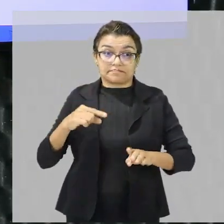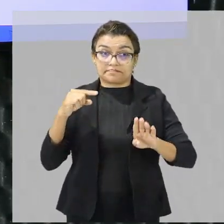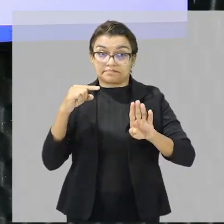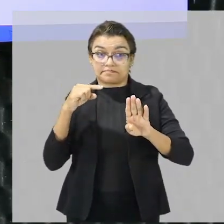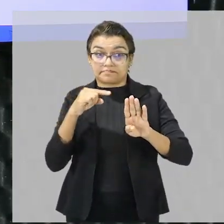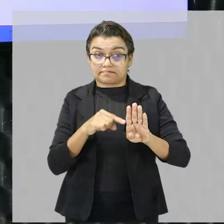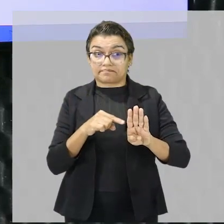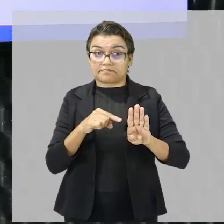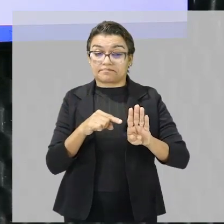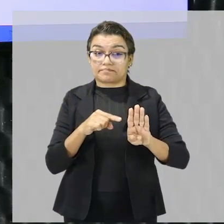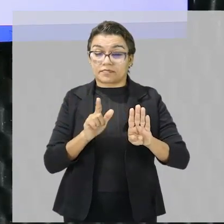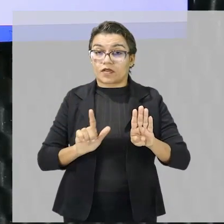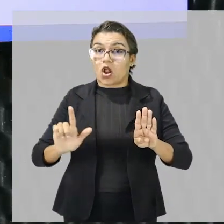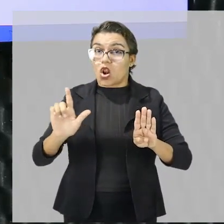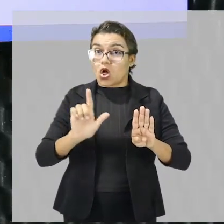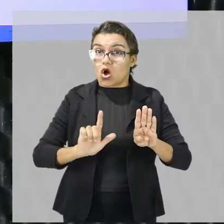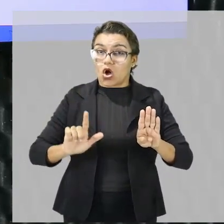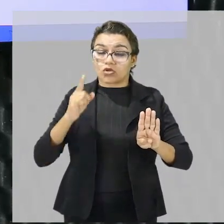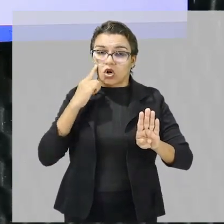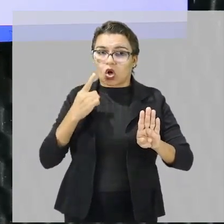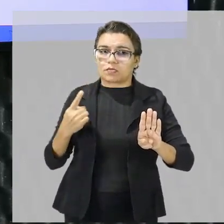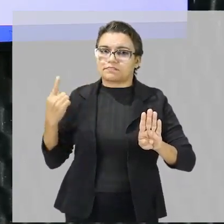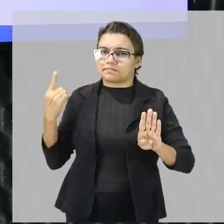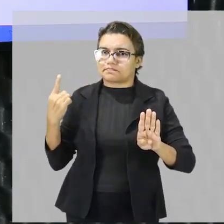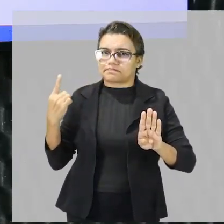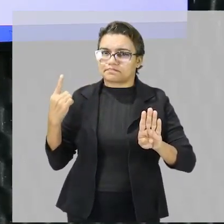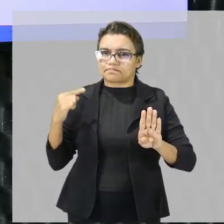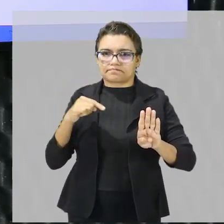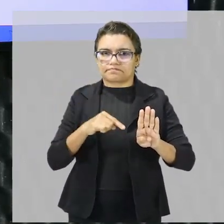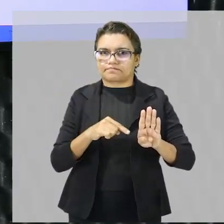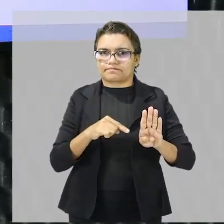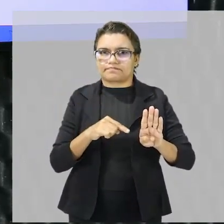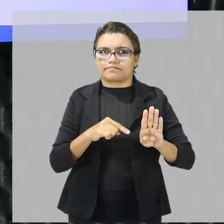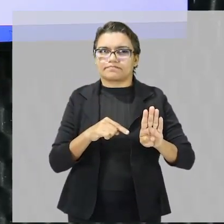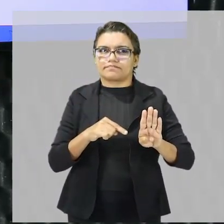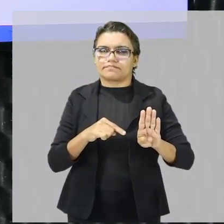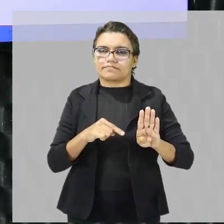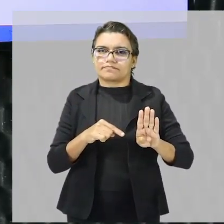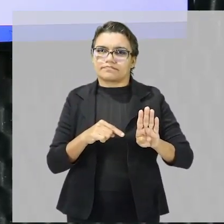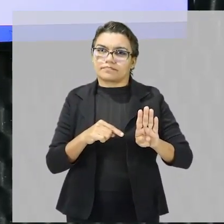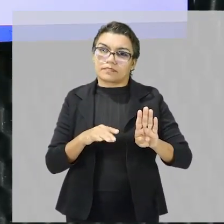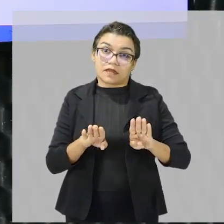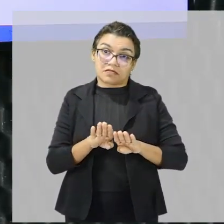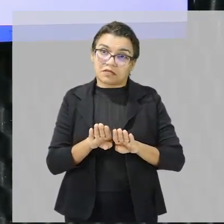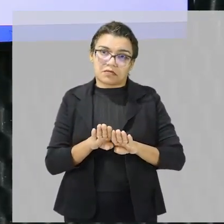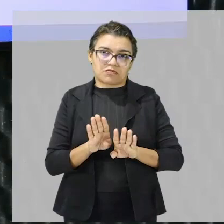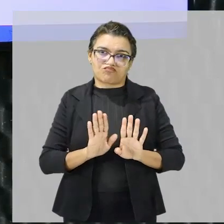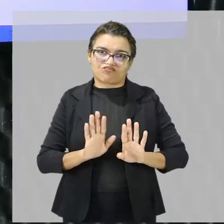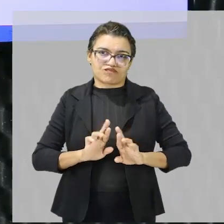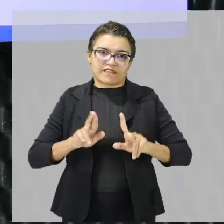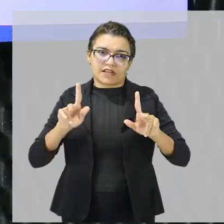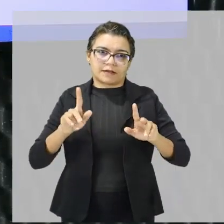Lógica, validade e verdade de sentenças, também não.